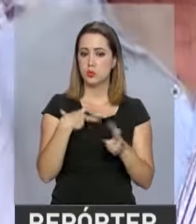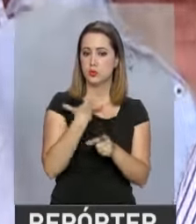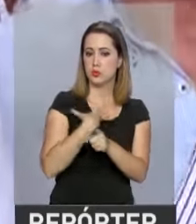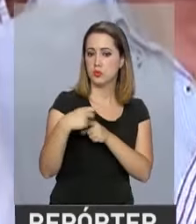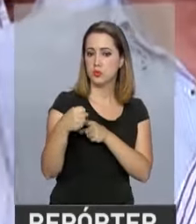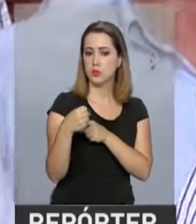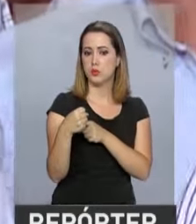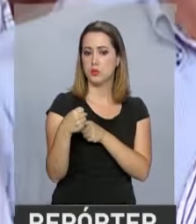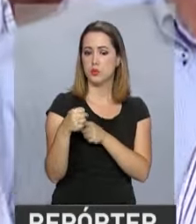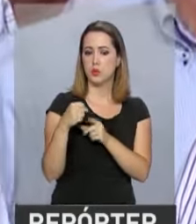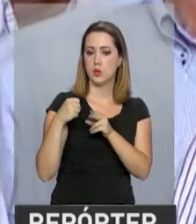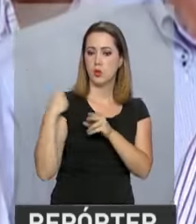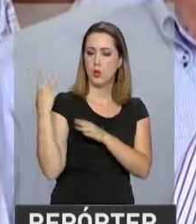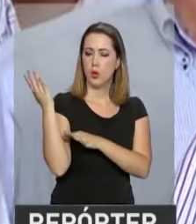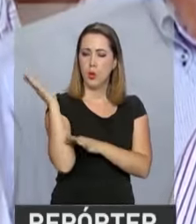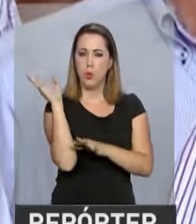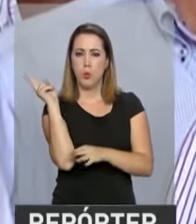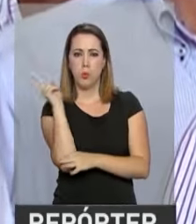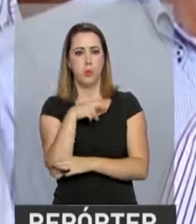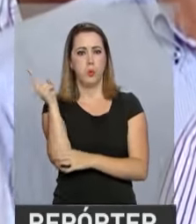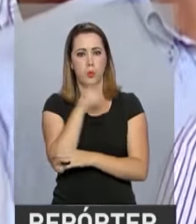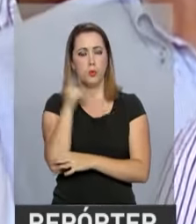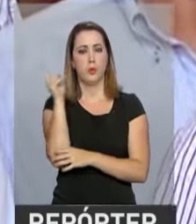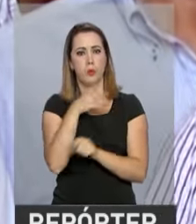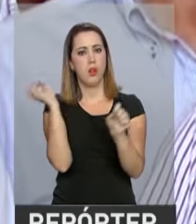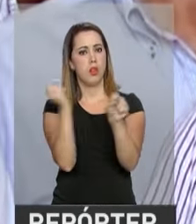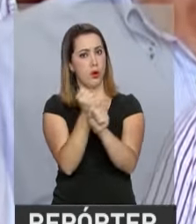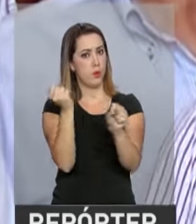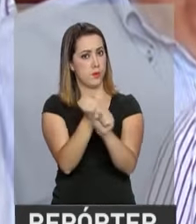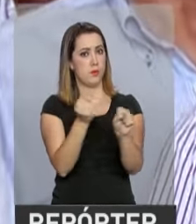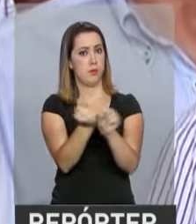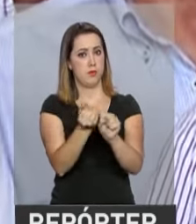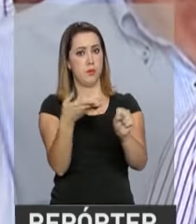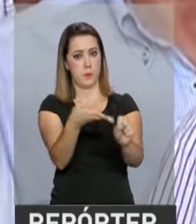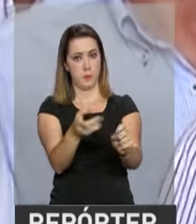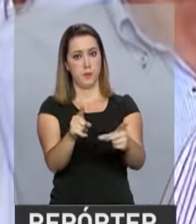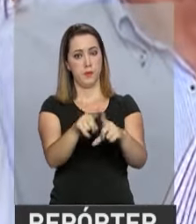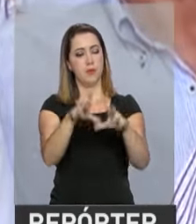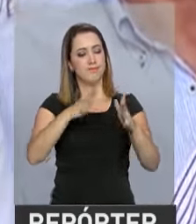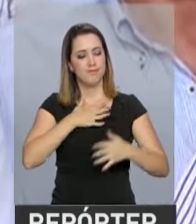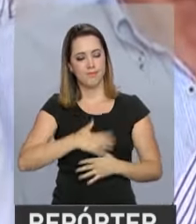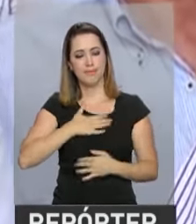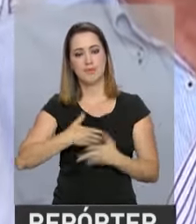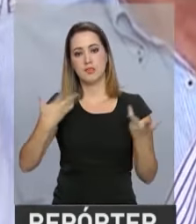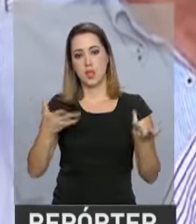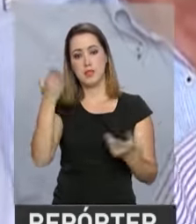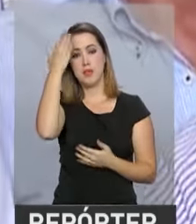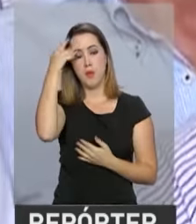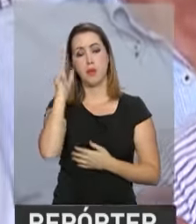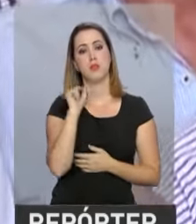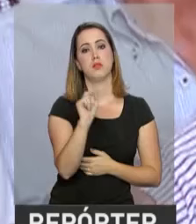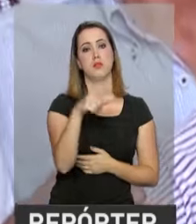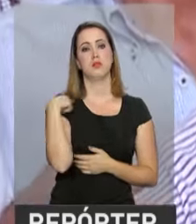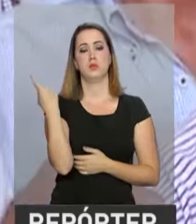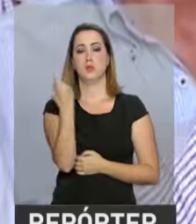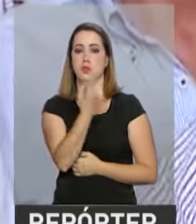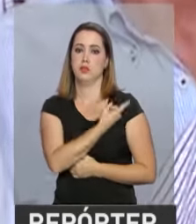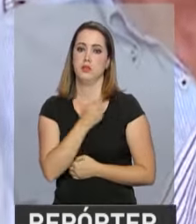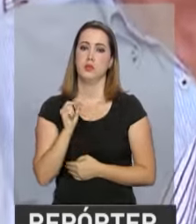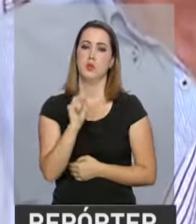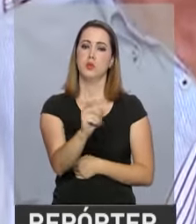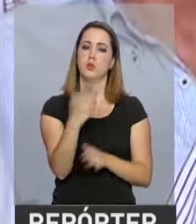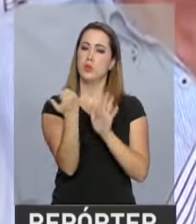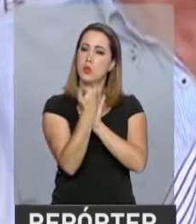um ritmo muito intenso Néo que é uma satisfação saber que nós um dos